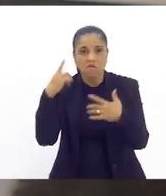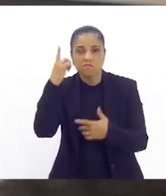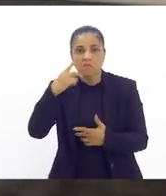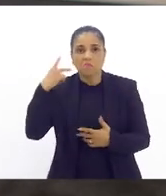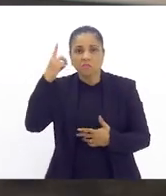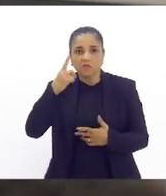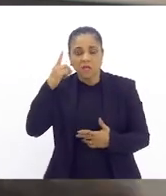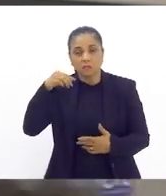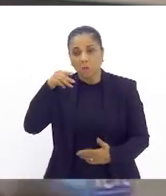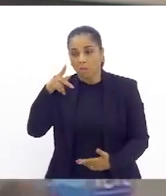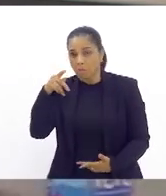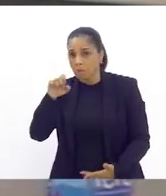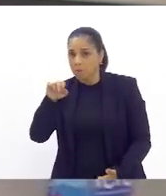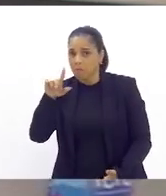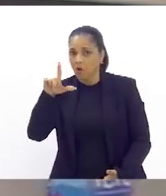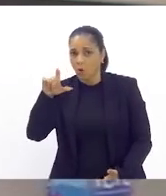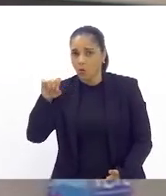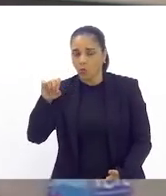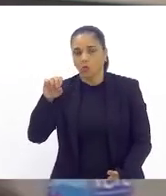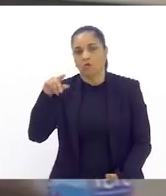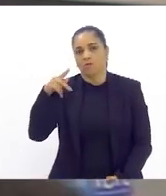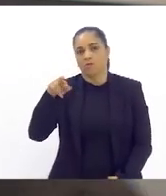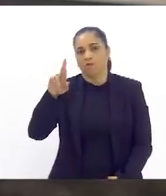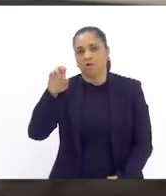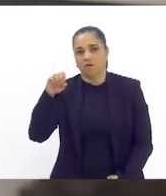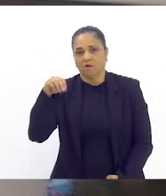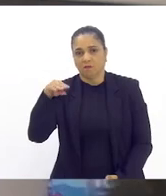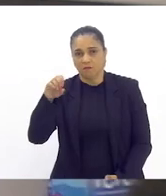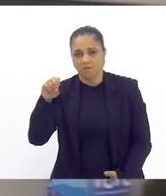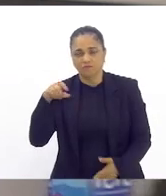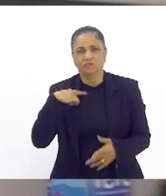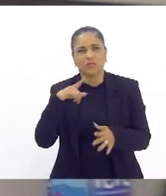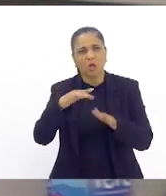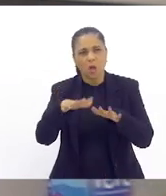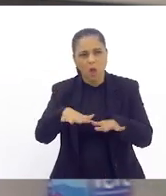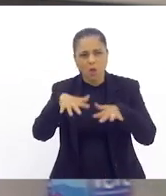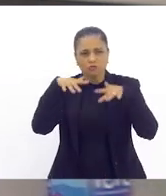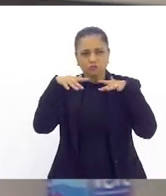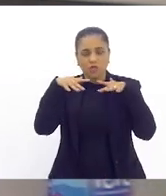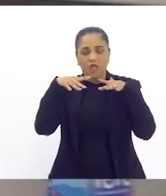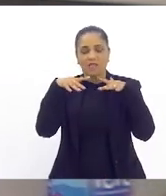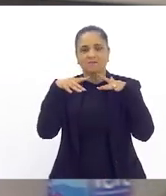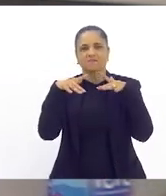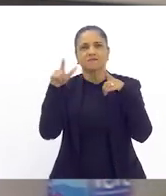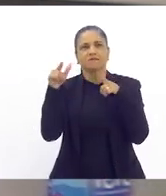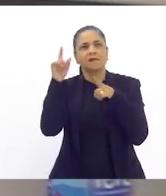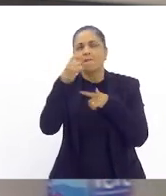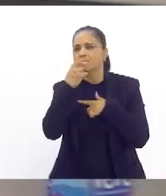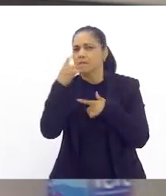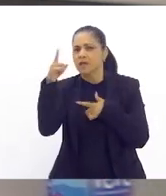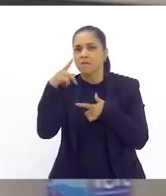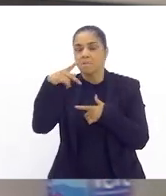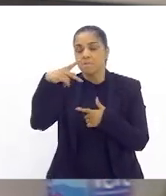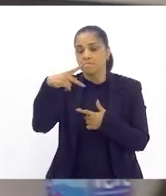promoveu uma audiência no salão da padaria glamour no trevo de Piratininga audiência rolando já